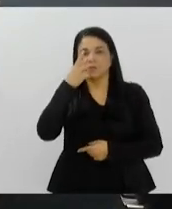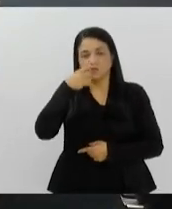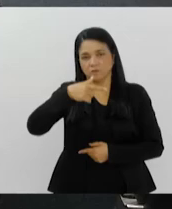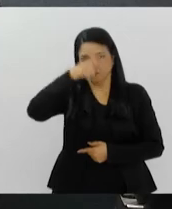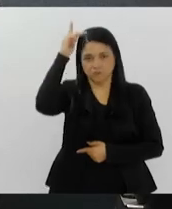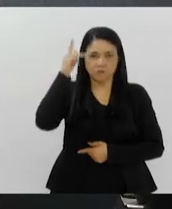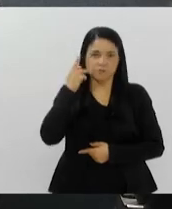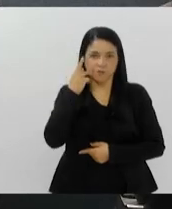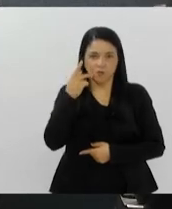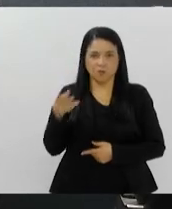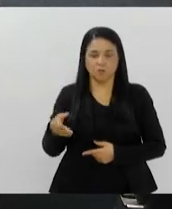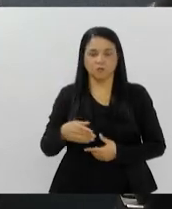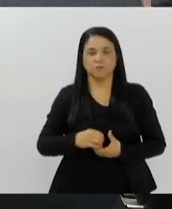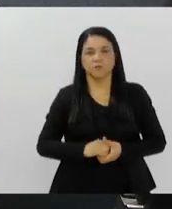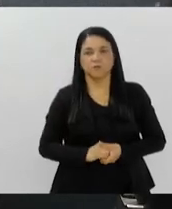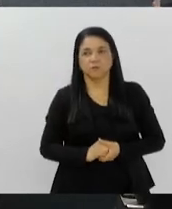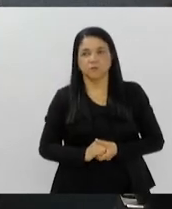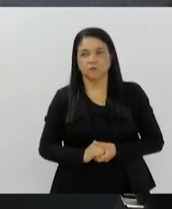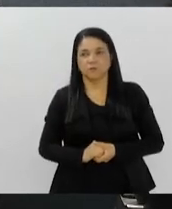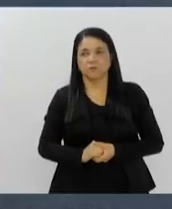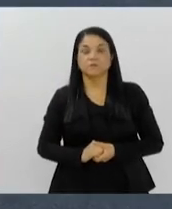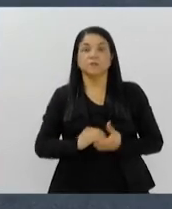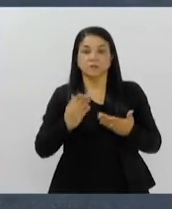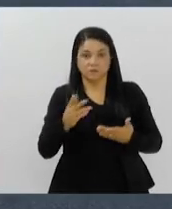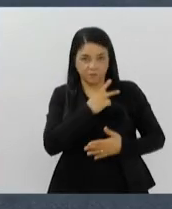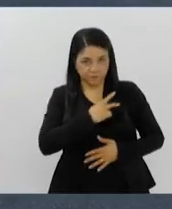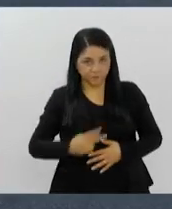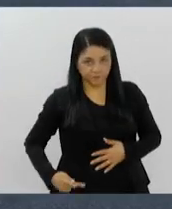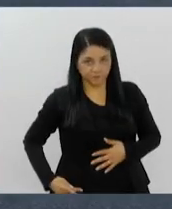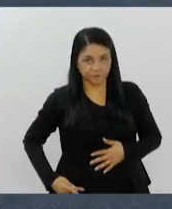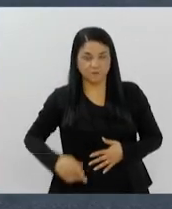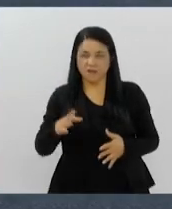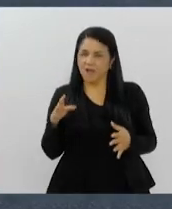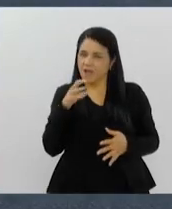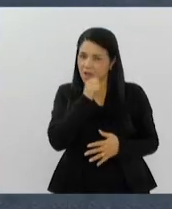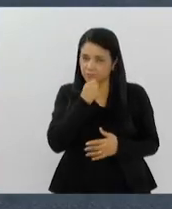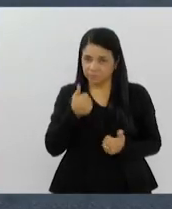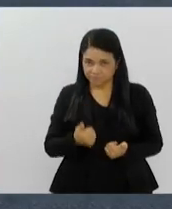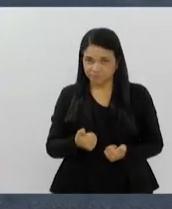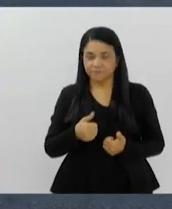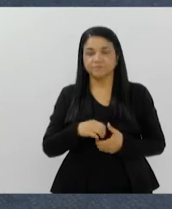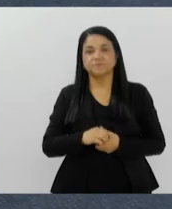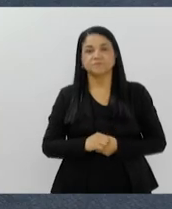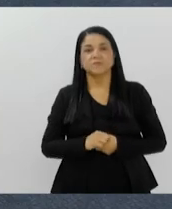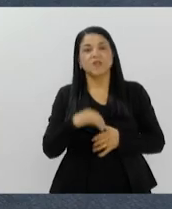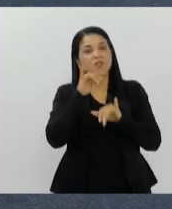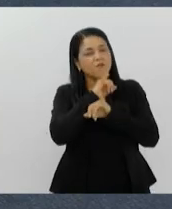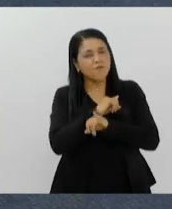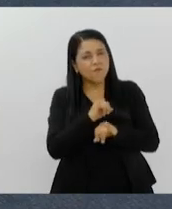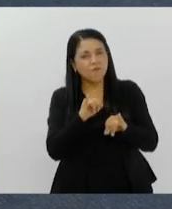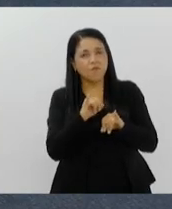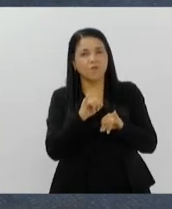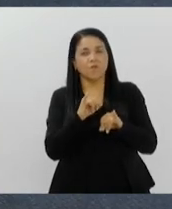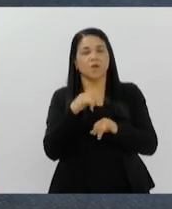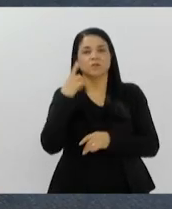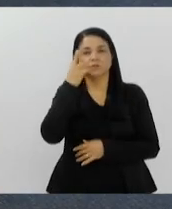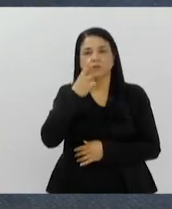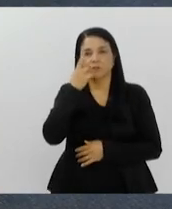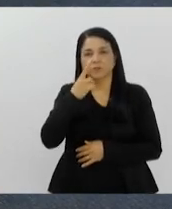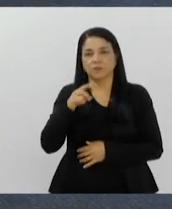para discutir, deputado Luiz Paulo. Senhora presidente, muito rapidamente, é só para informar ao